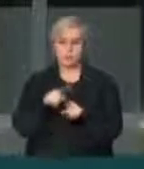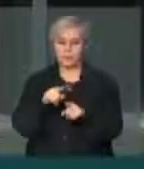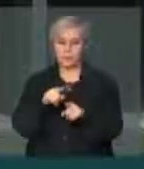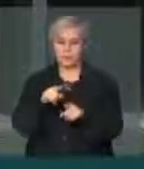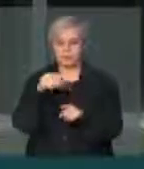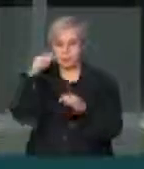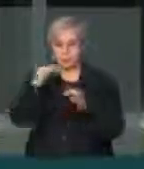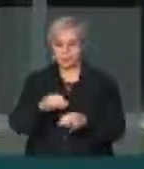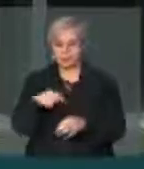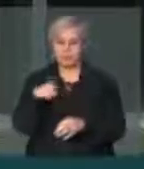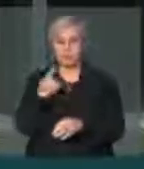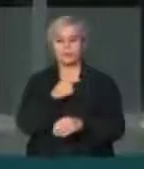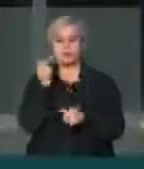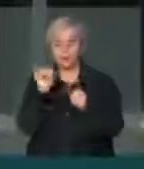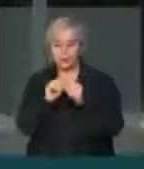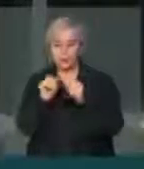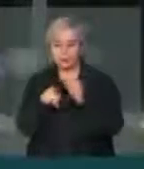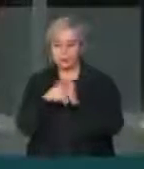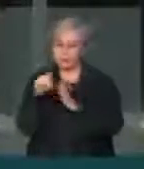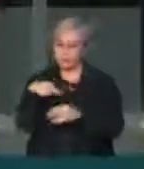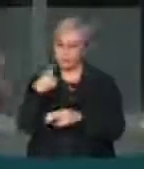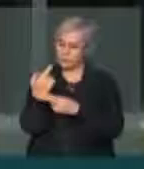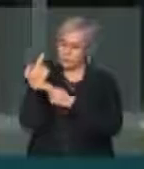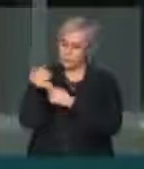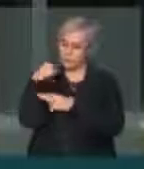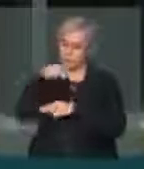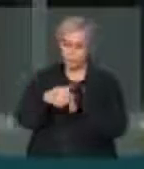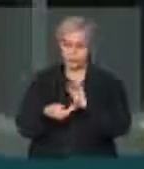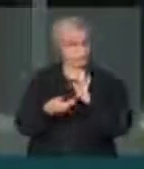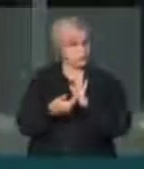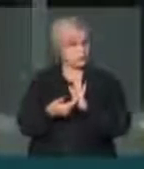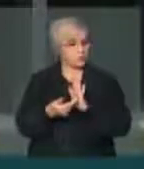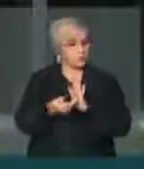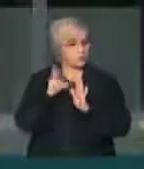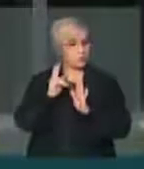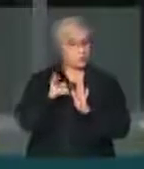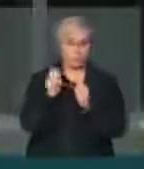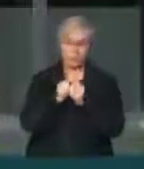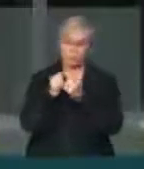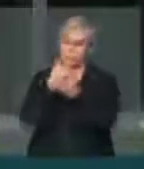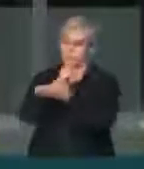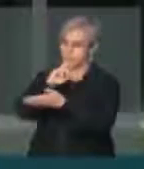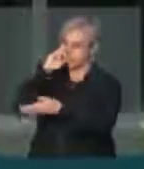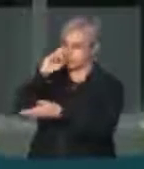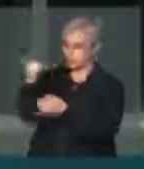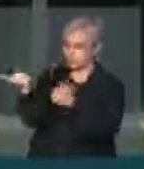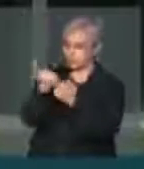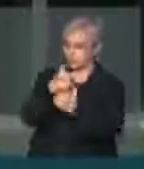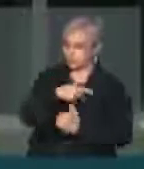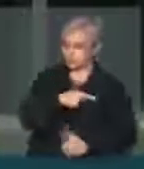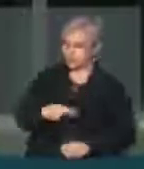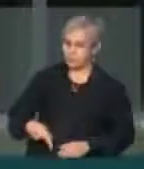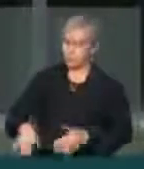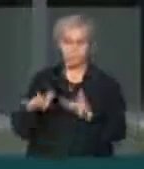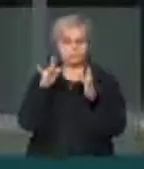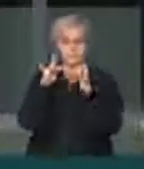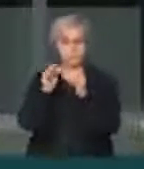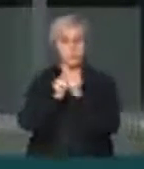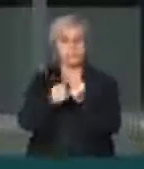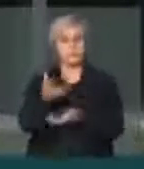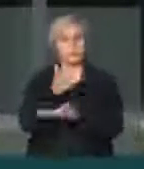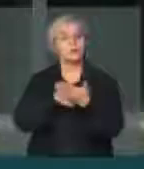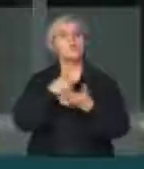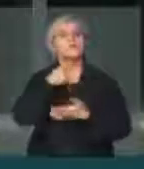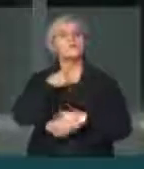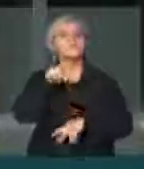com o nosso papel, mostrando que esse parlamento, mais do que nunca, sobre a condução de Vossa Excelência, está em perfeita sintonia com o que